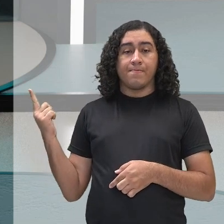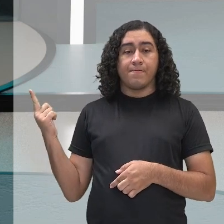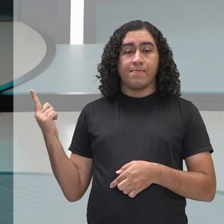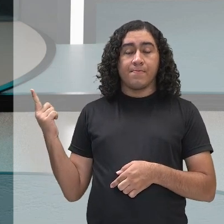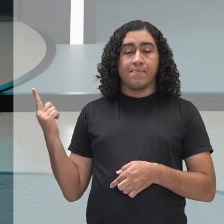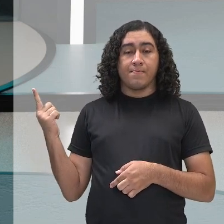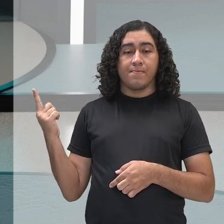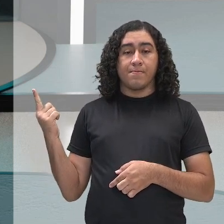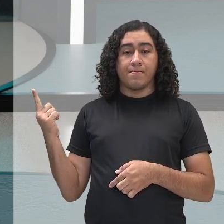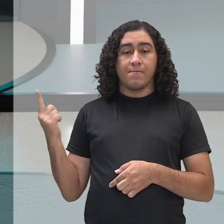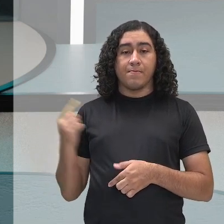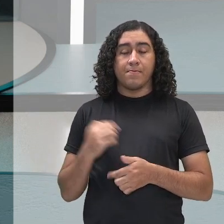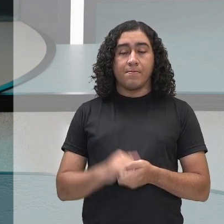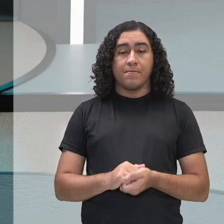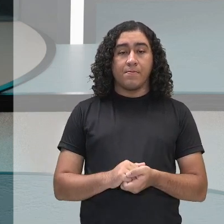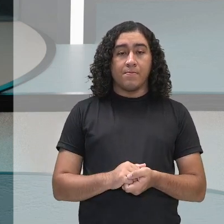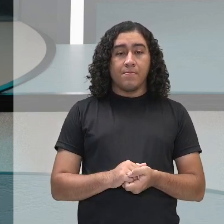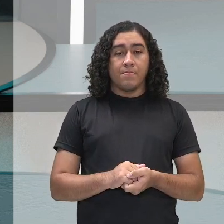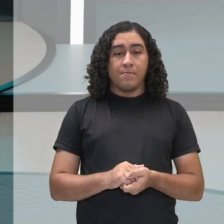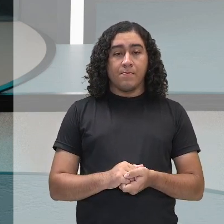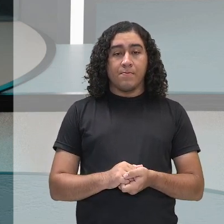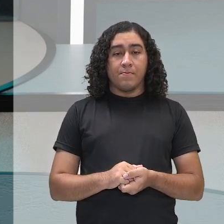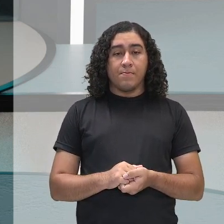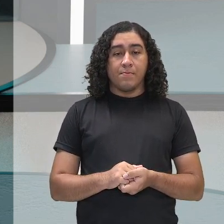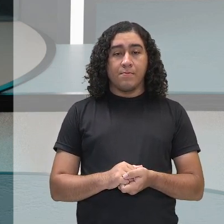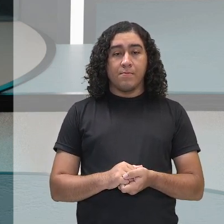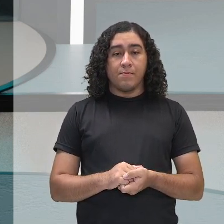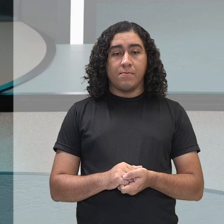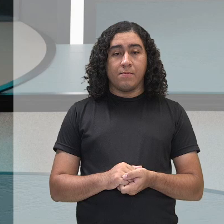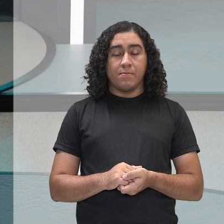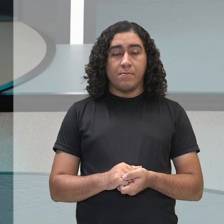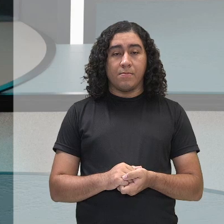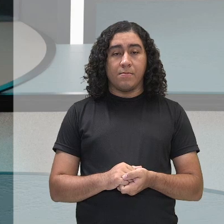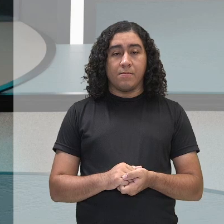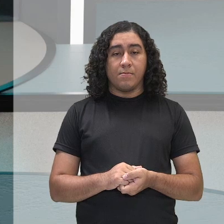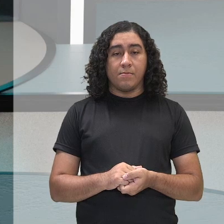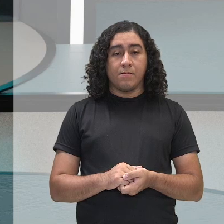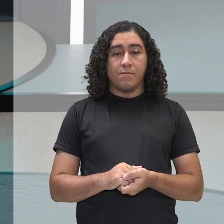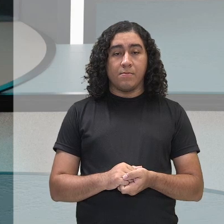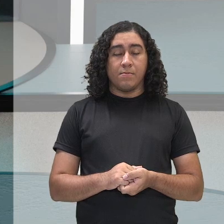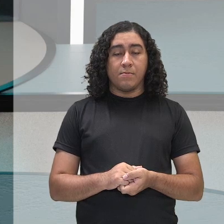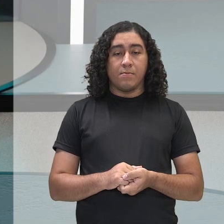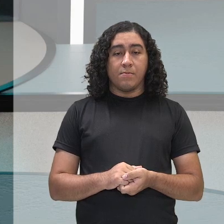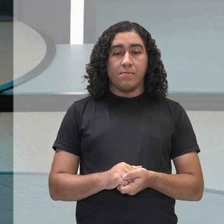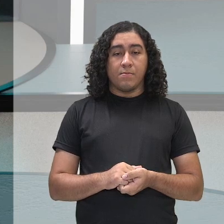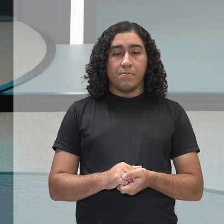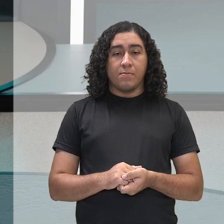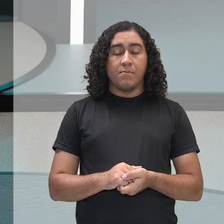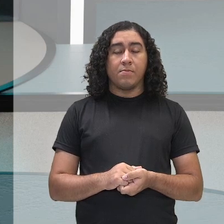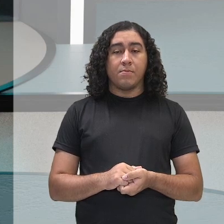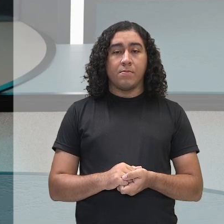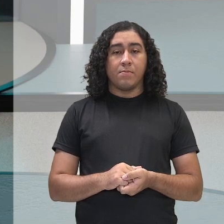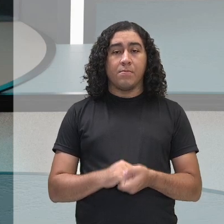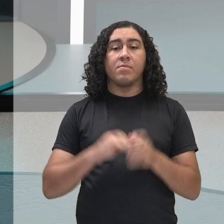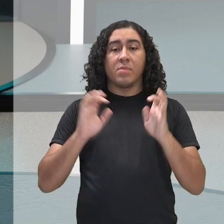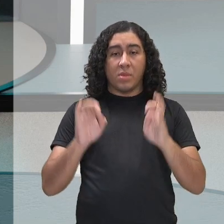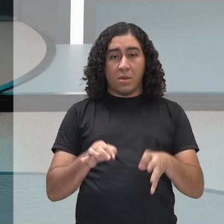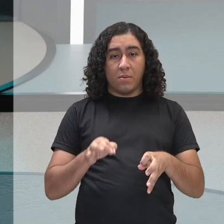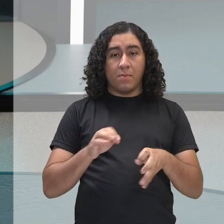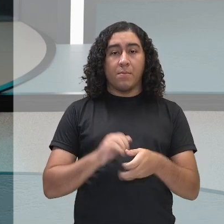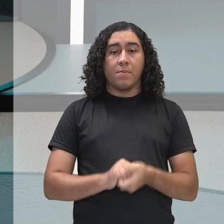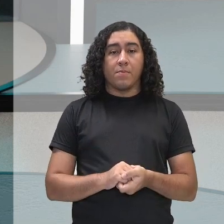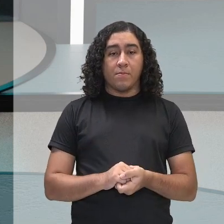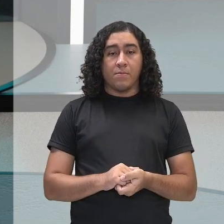104º. Então, 100, né, que é 100, and fourth, ok? Da